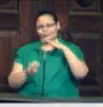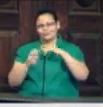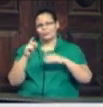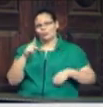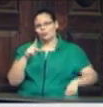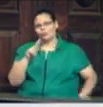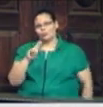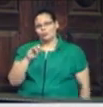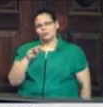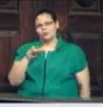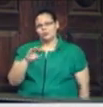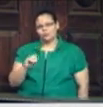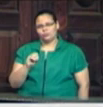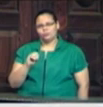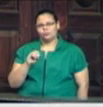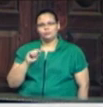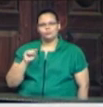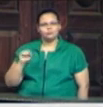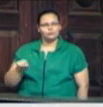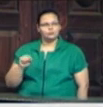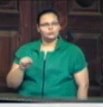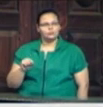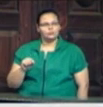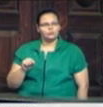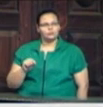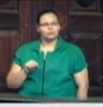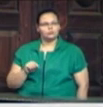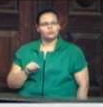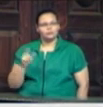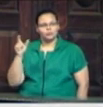chamado Nizam Guanais,